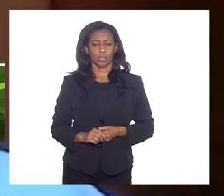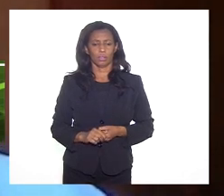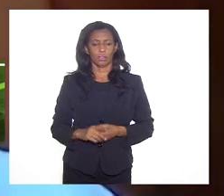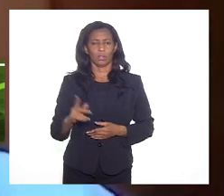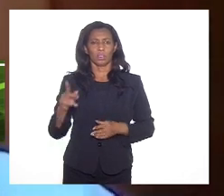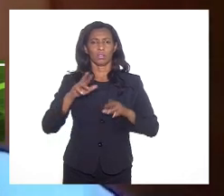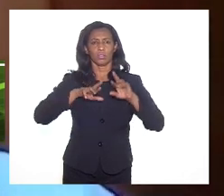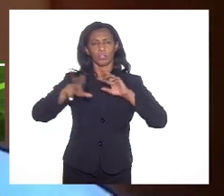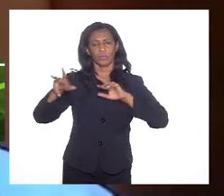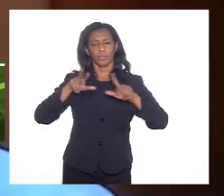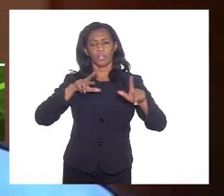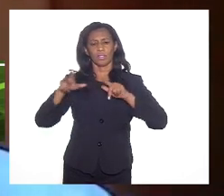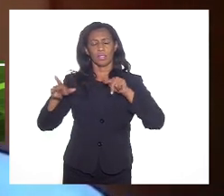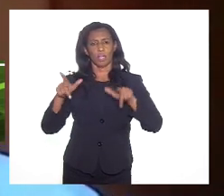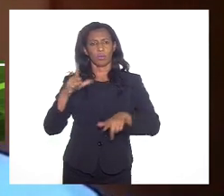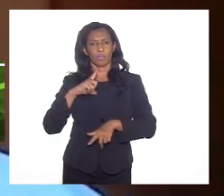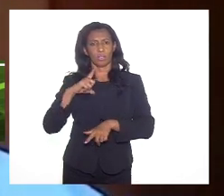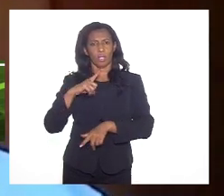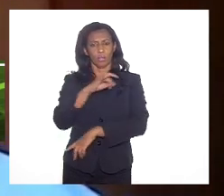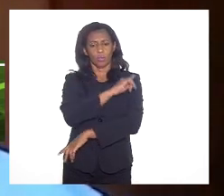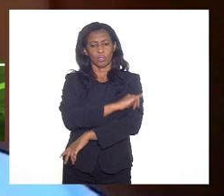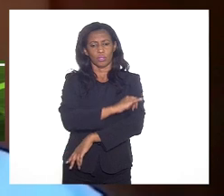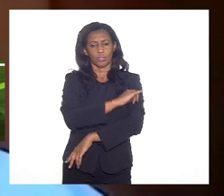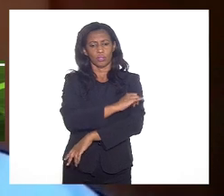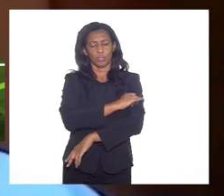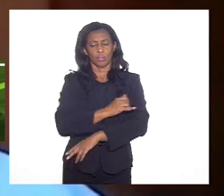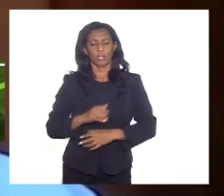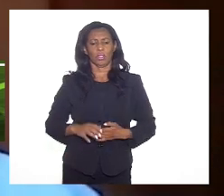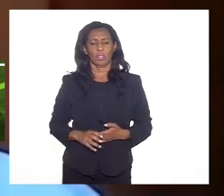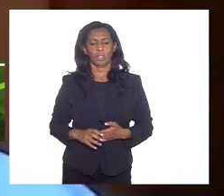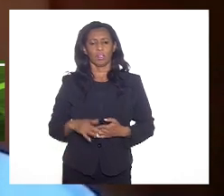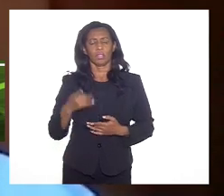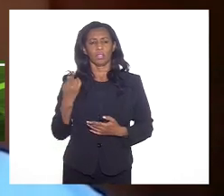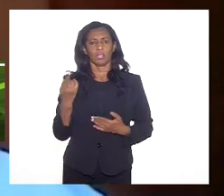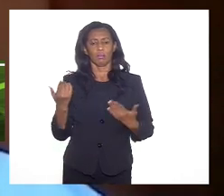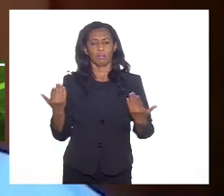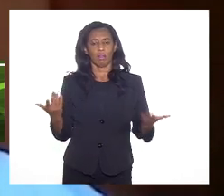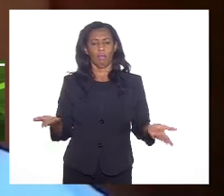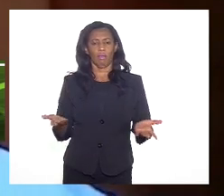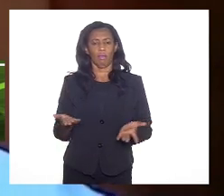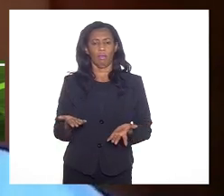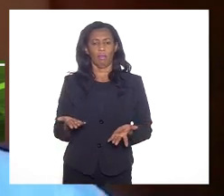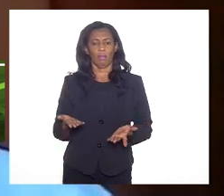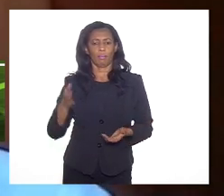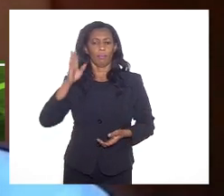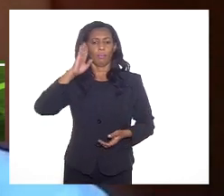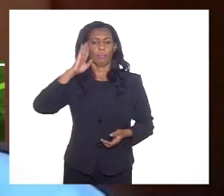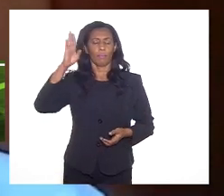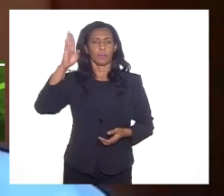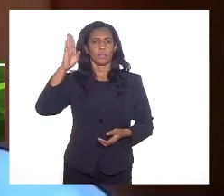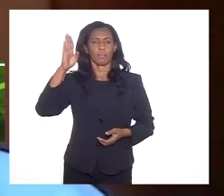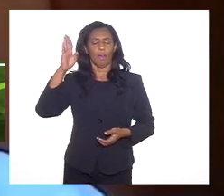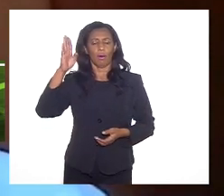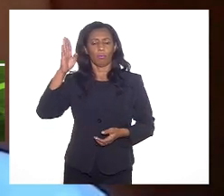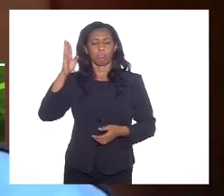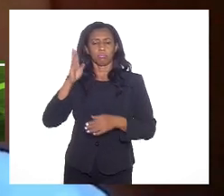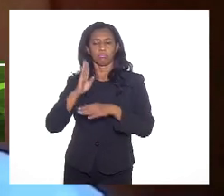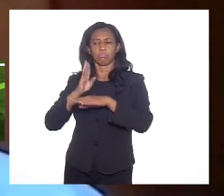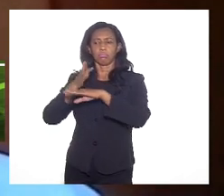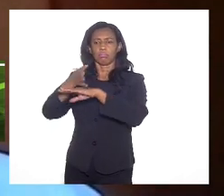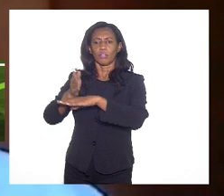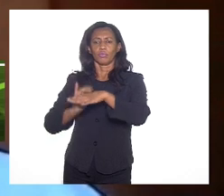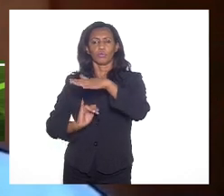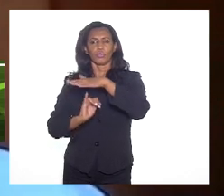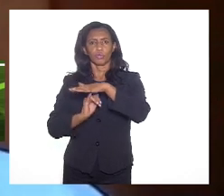esse diferencial que tem o Rio de Janeiro, que é o fato de sediarmos o principal acervo de